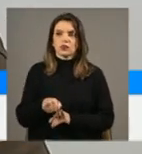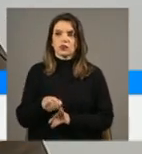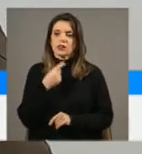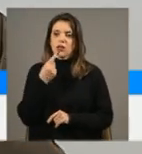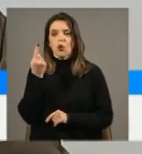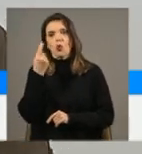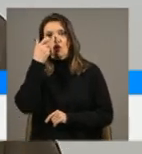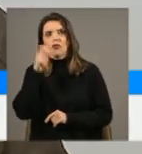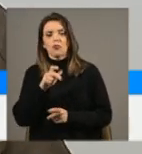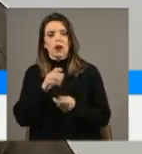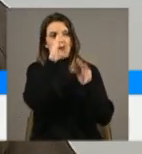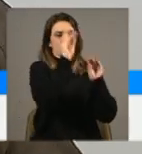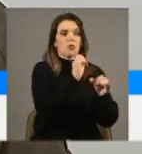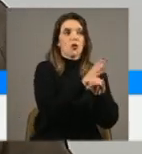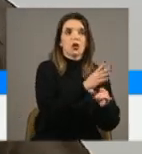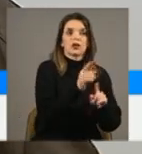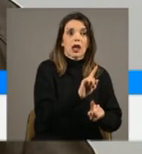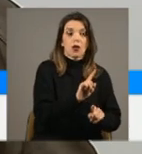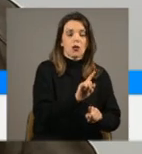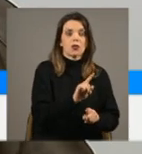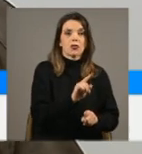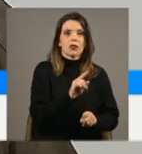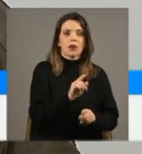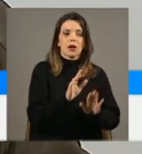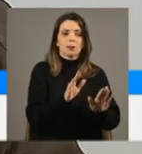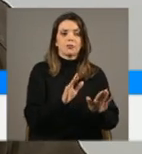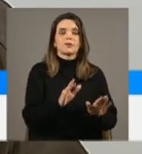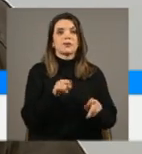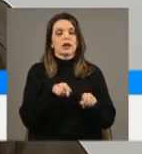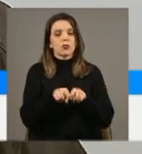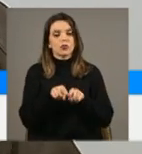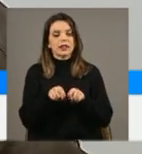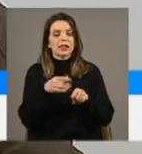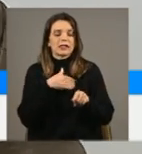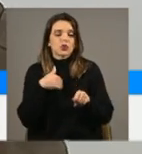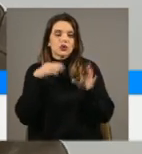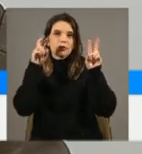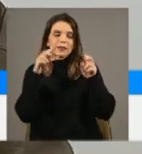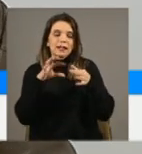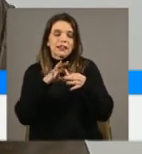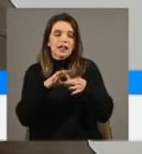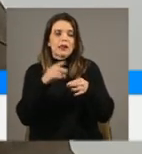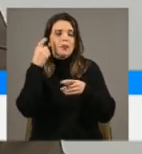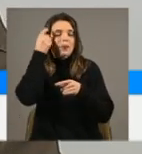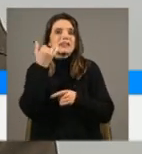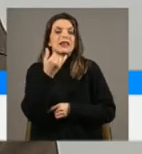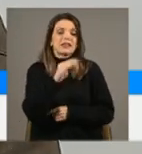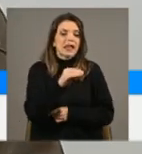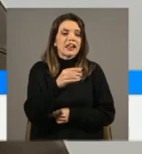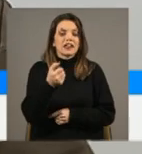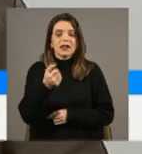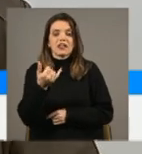reformar, temos que formar um, não é assim. Já tem que lá estar. Exatamente, a política da saúde tem que ser pensada há 10, 15, 20 anos, é como o hospital que vem